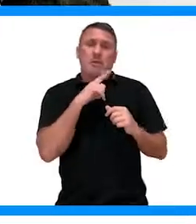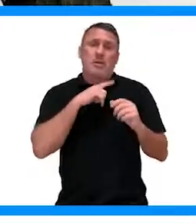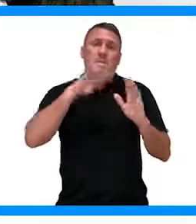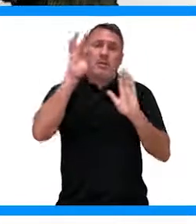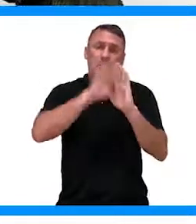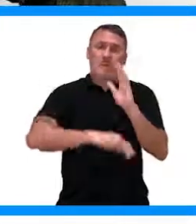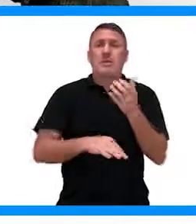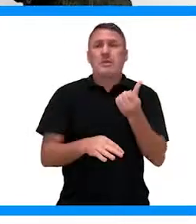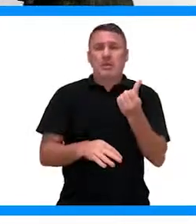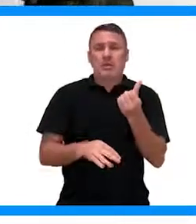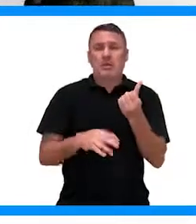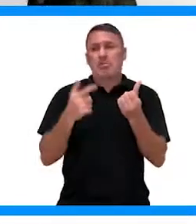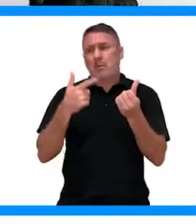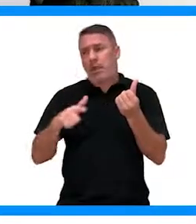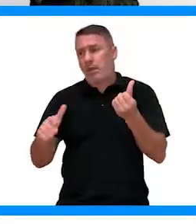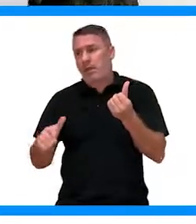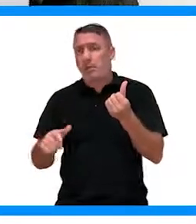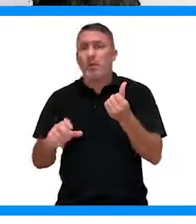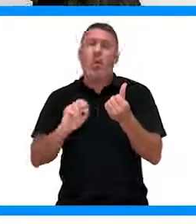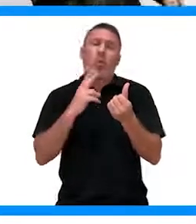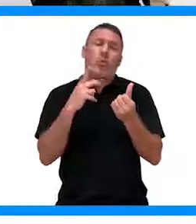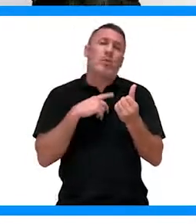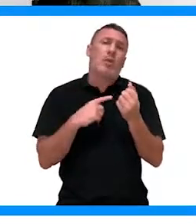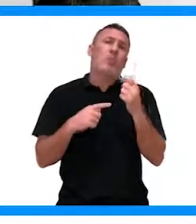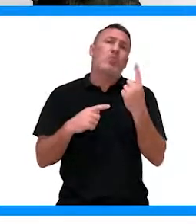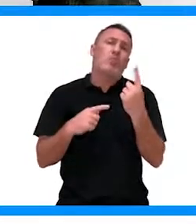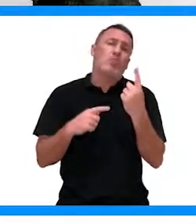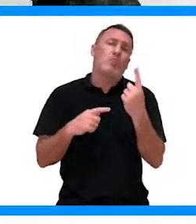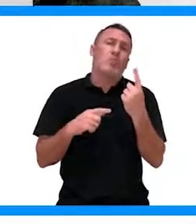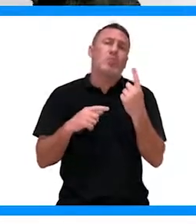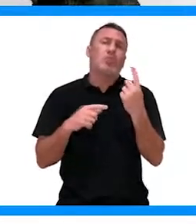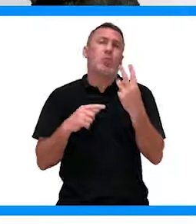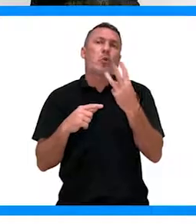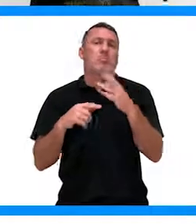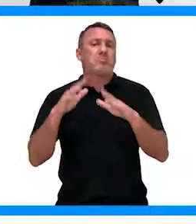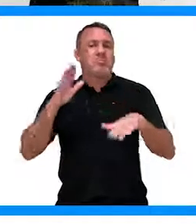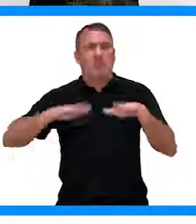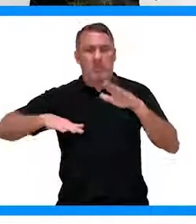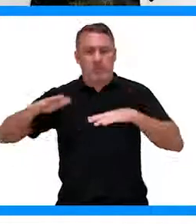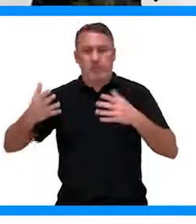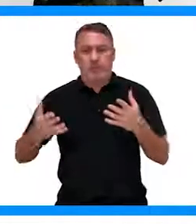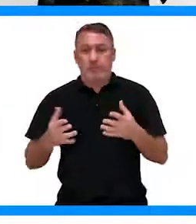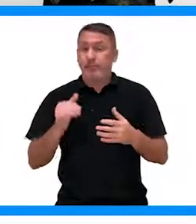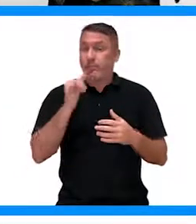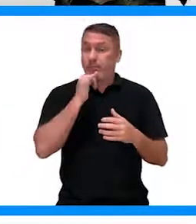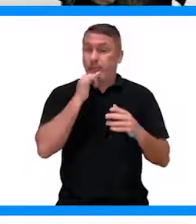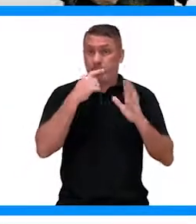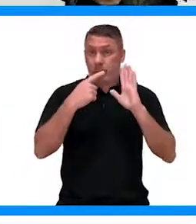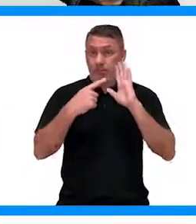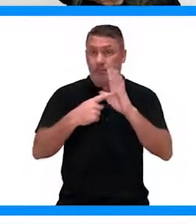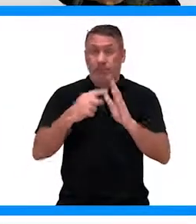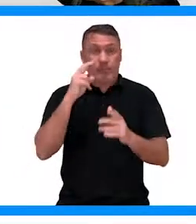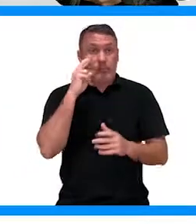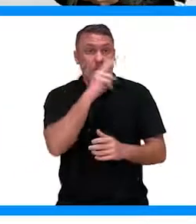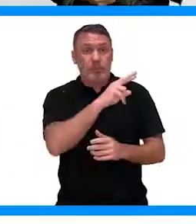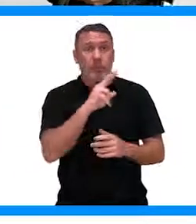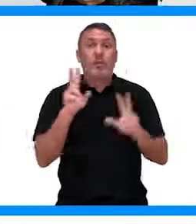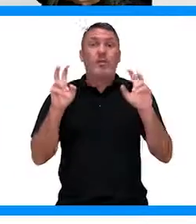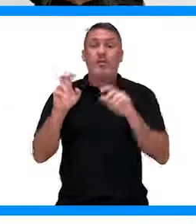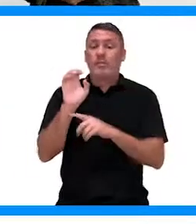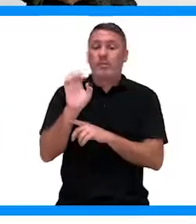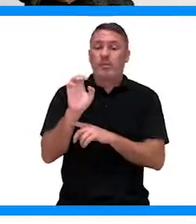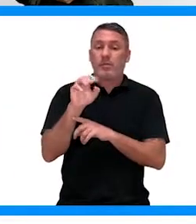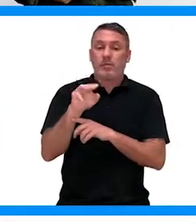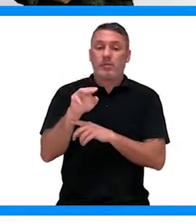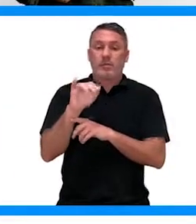tenha mais de um desses elementos, ou pode ser que só tenha um, ou predomina um. Então, vamos lá. Então, primeiro a gente vai